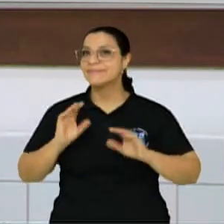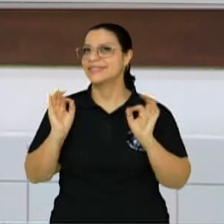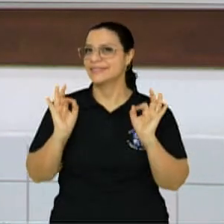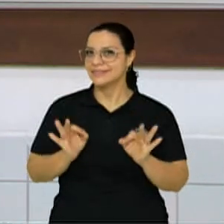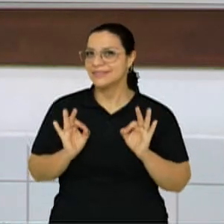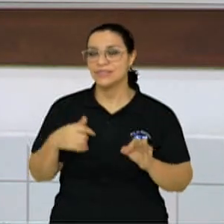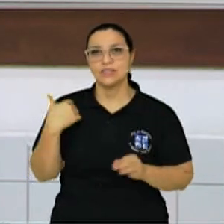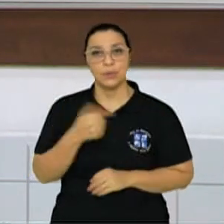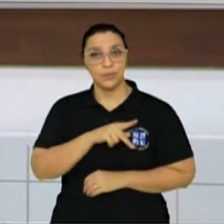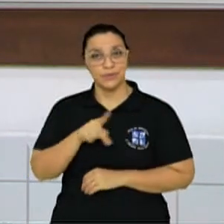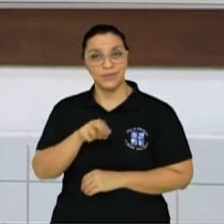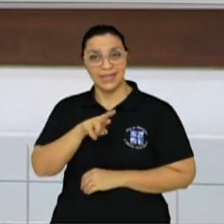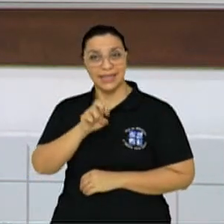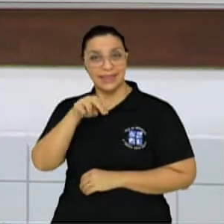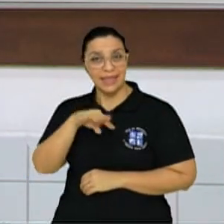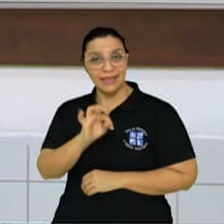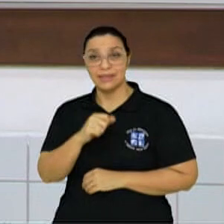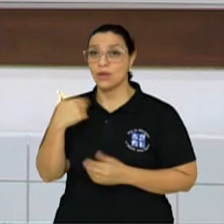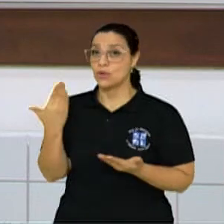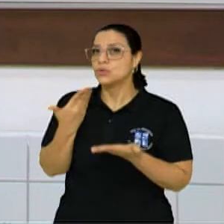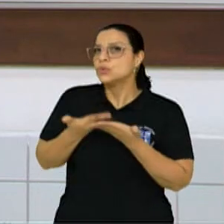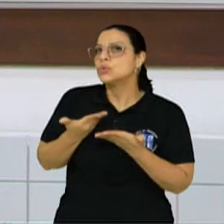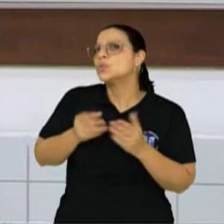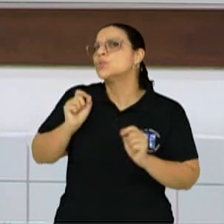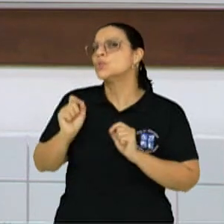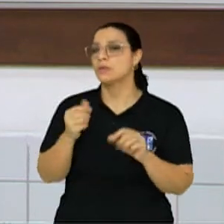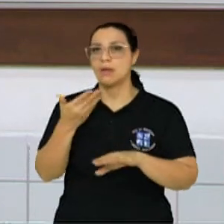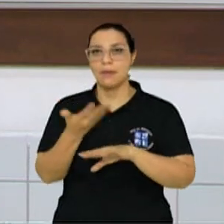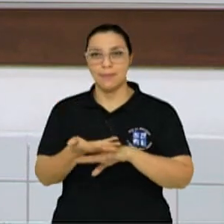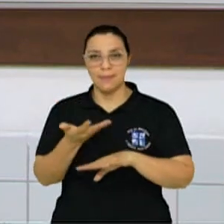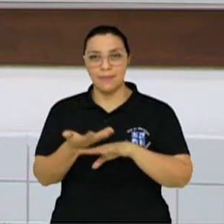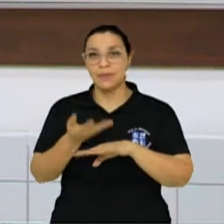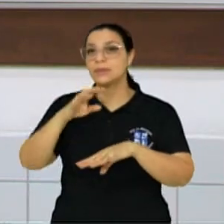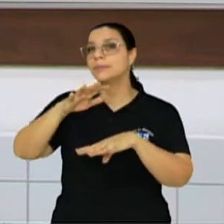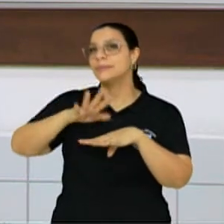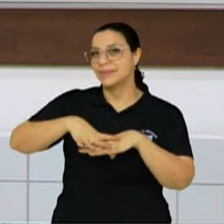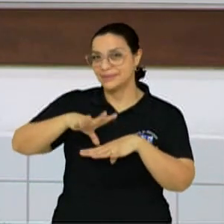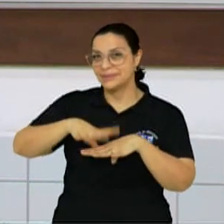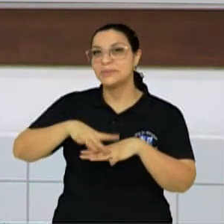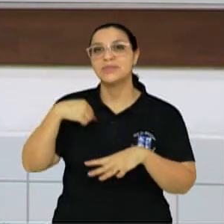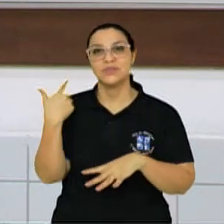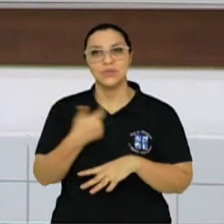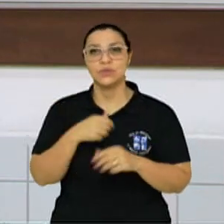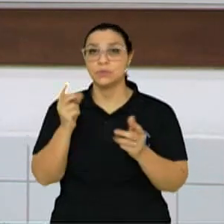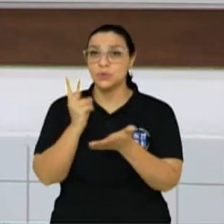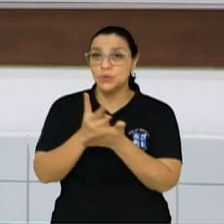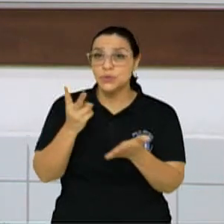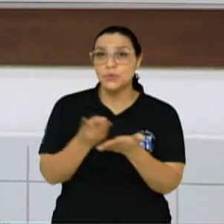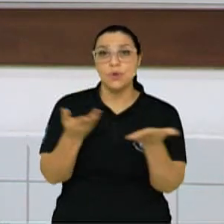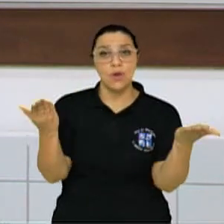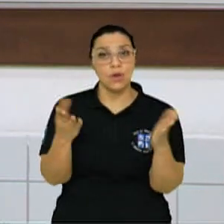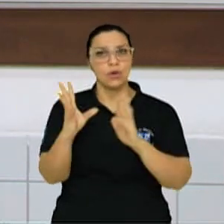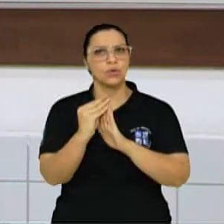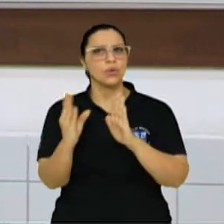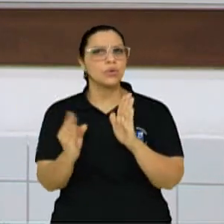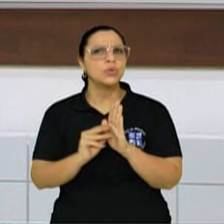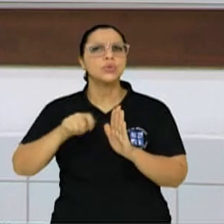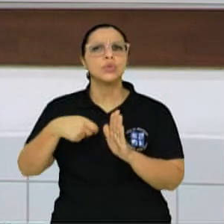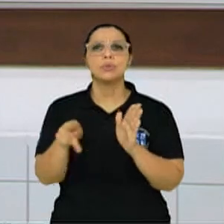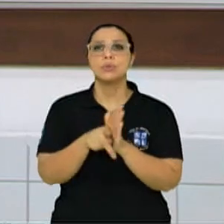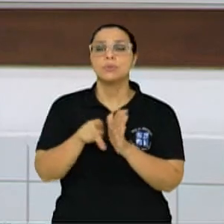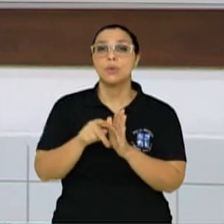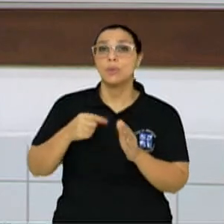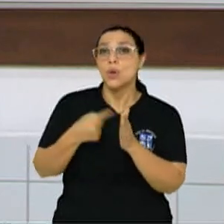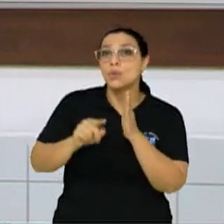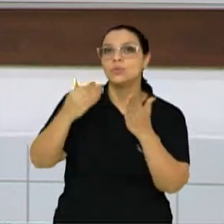né? Eu sou a professora Renata, vou trabalhar com vocês mais uma aula de matemática. Nós vamos dar continuidade ao assunto da